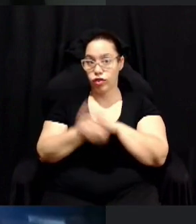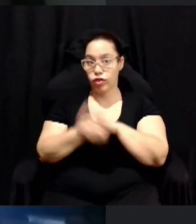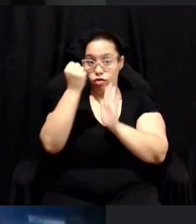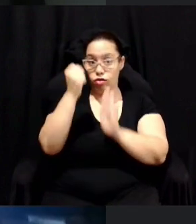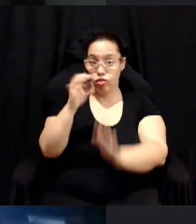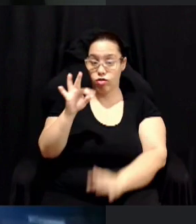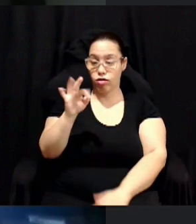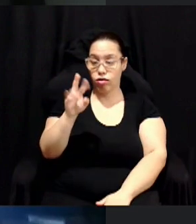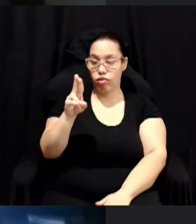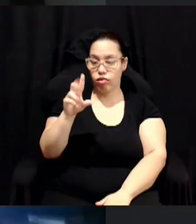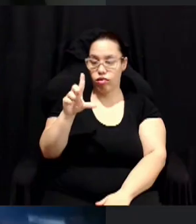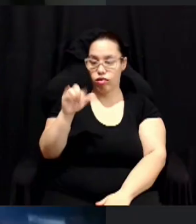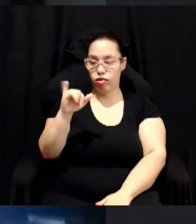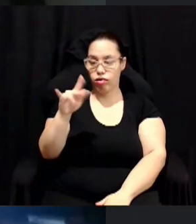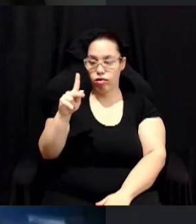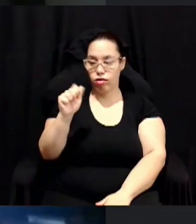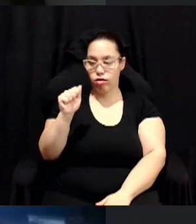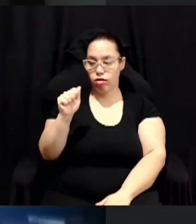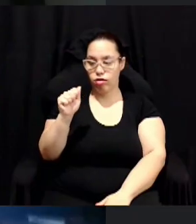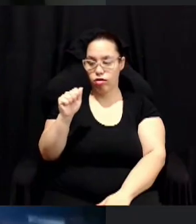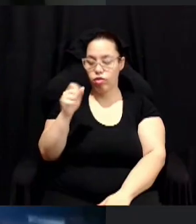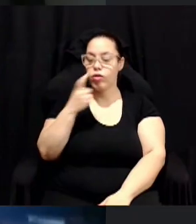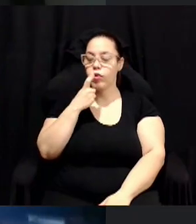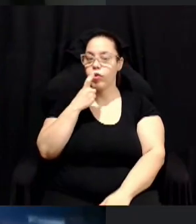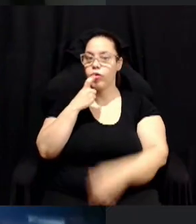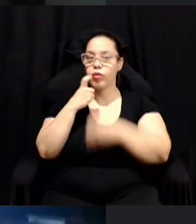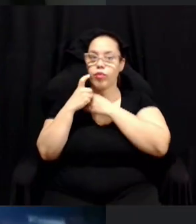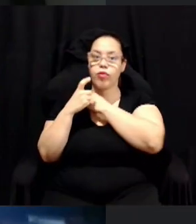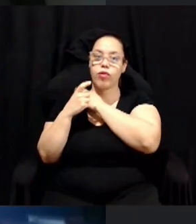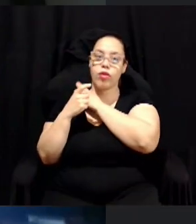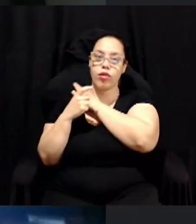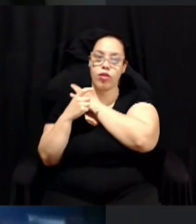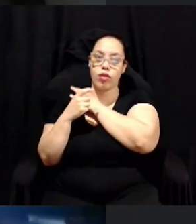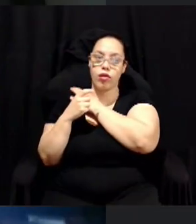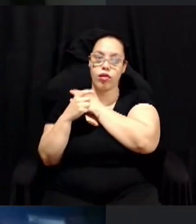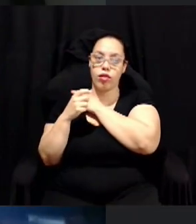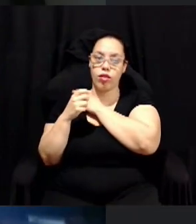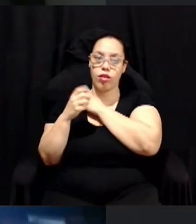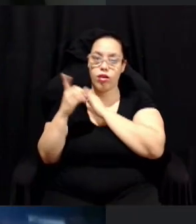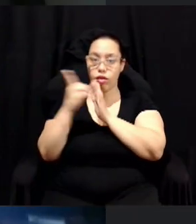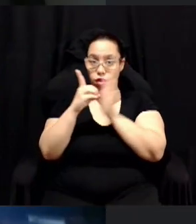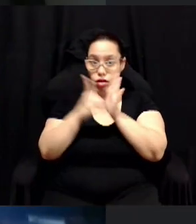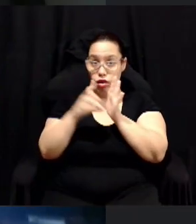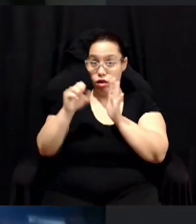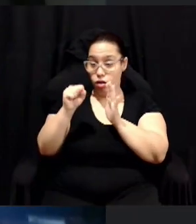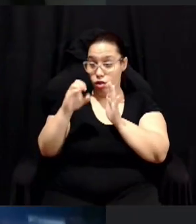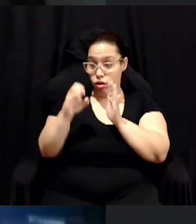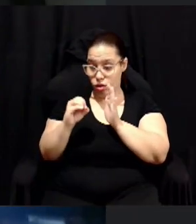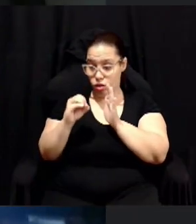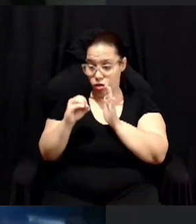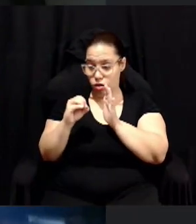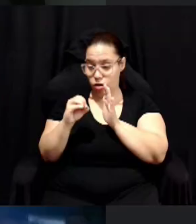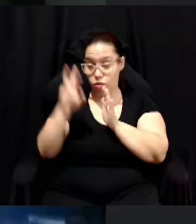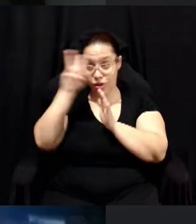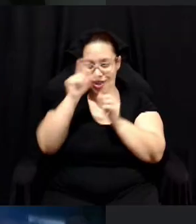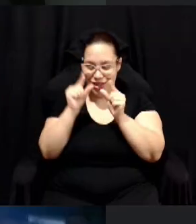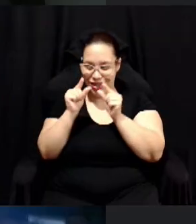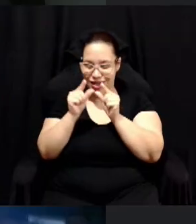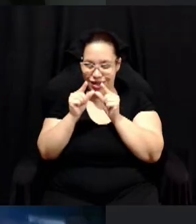é devido na década de 80, uma historinha curtinha. Na década de 80, um